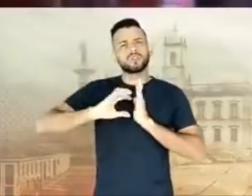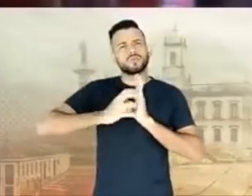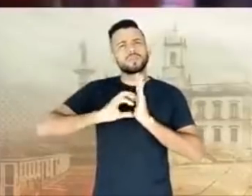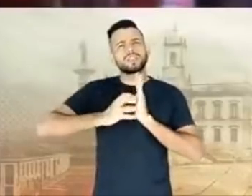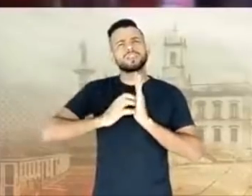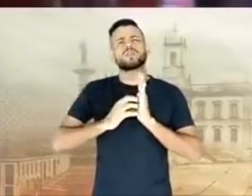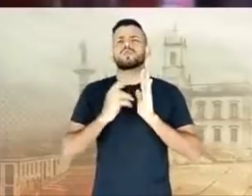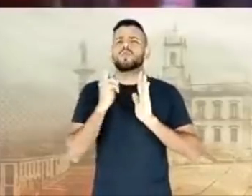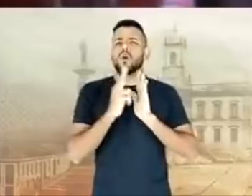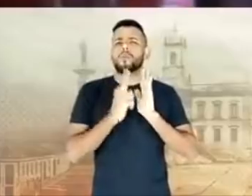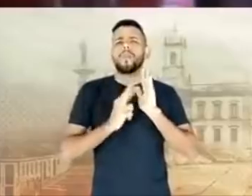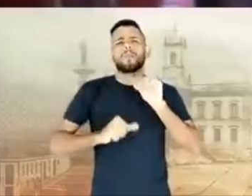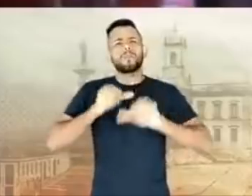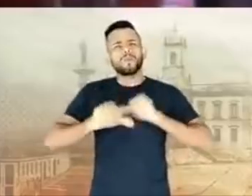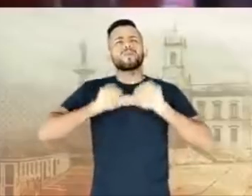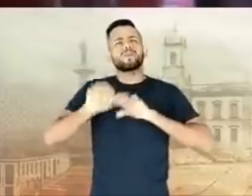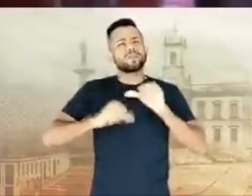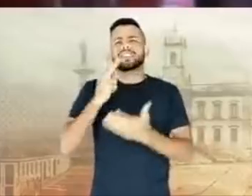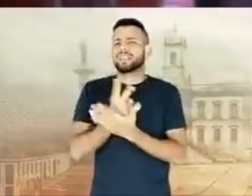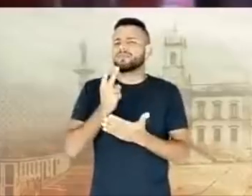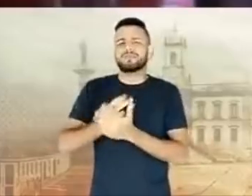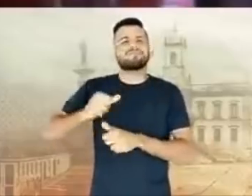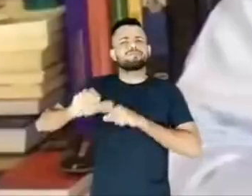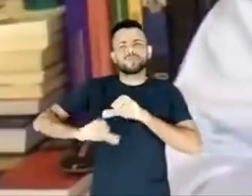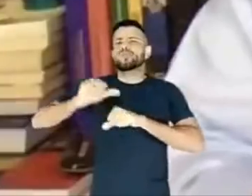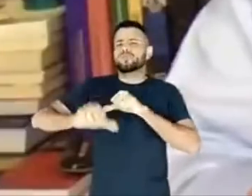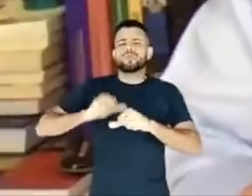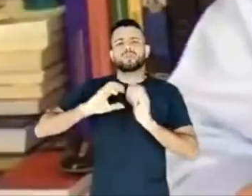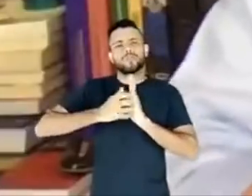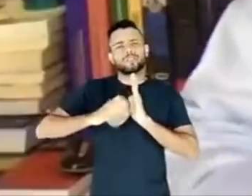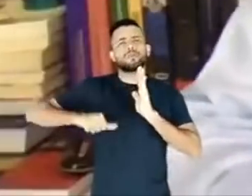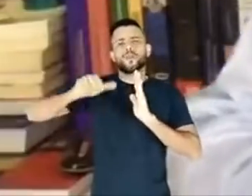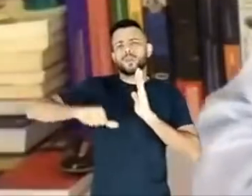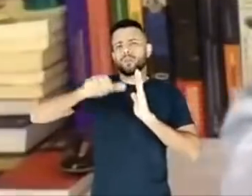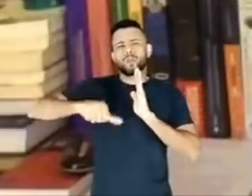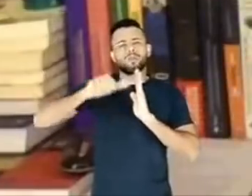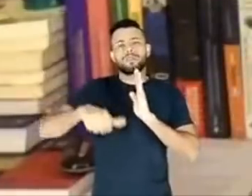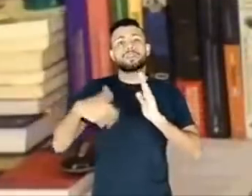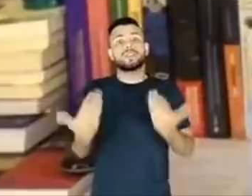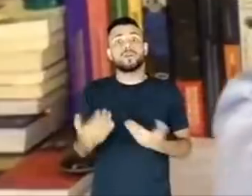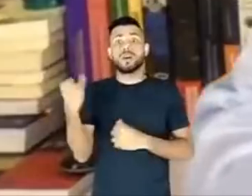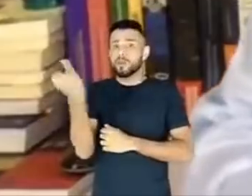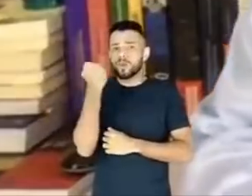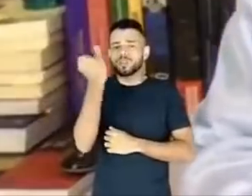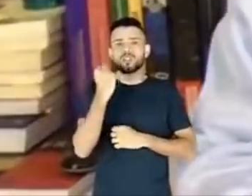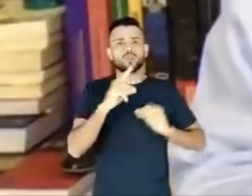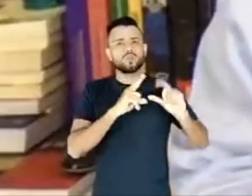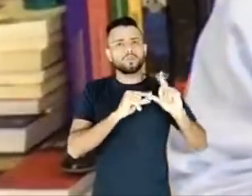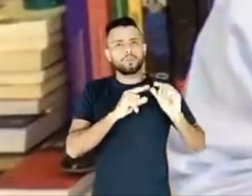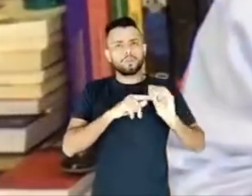os partidos mudam tanto de nome, que seria importante que o PT pudesse fazer um estudo para mostrar para a